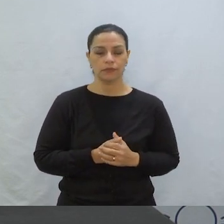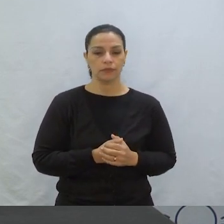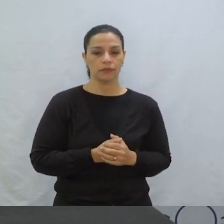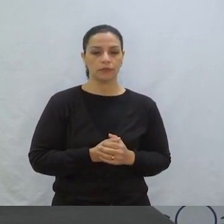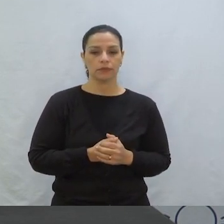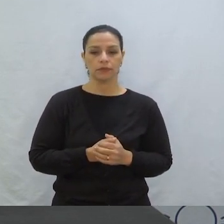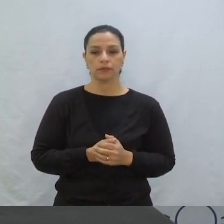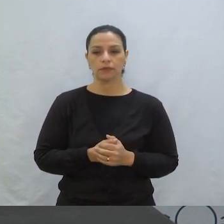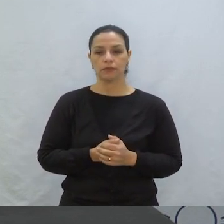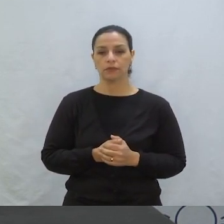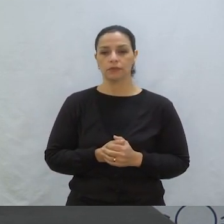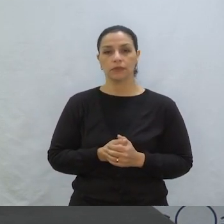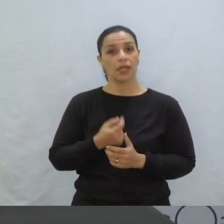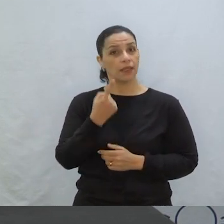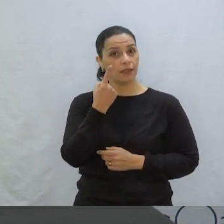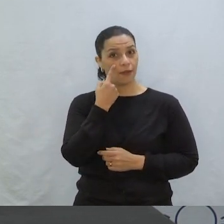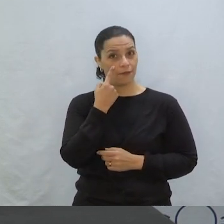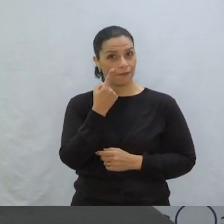8.